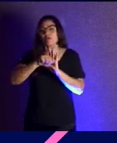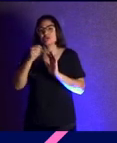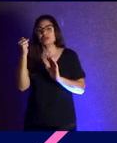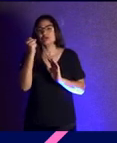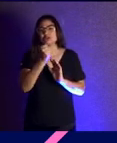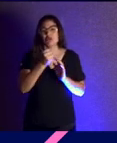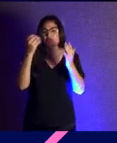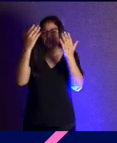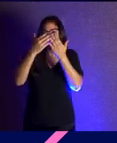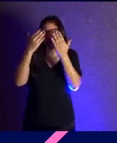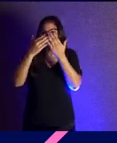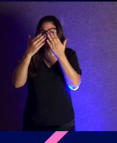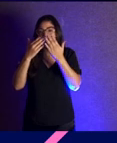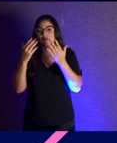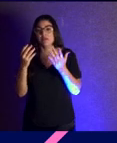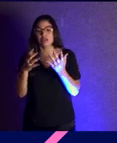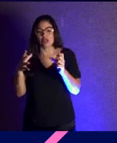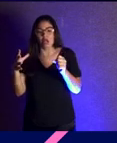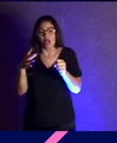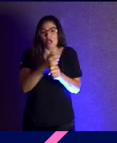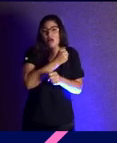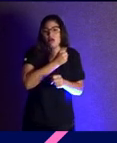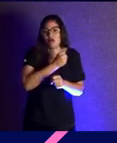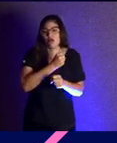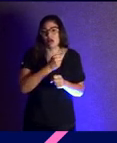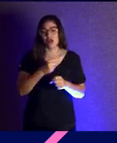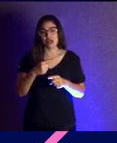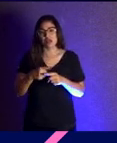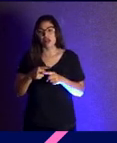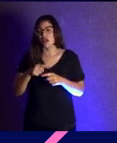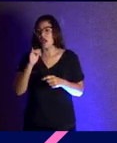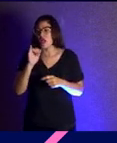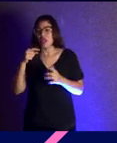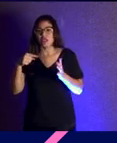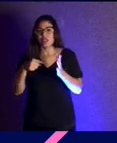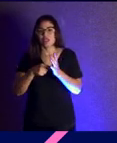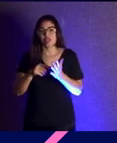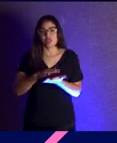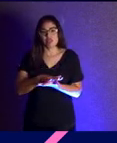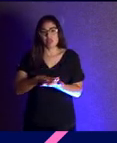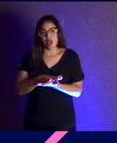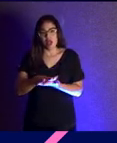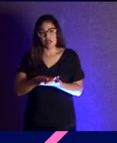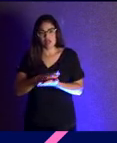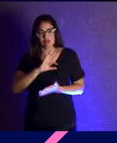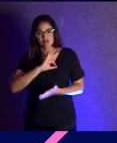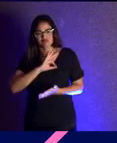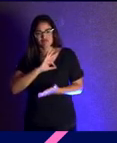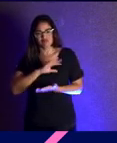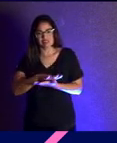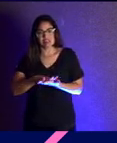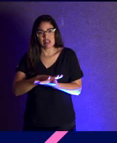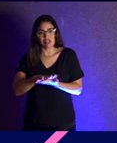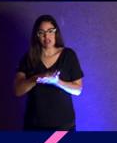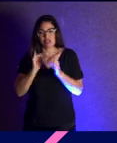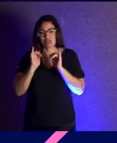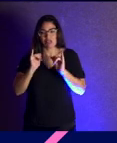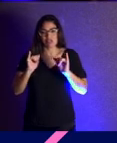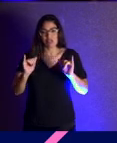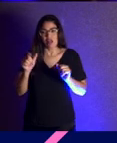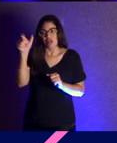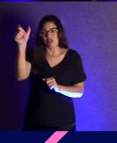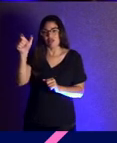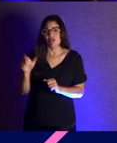que aconteceram com os homicídios, e nem sequer relatam para as autoridades policiais que aquela pessoa